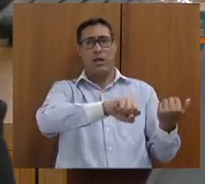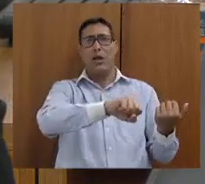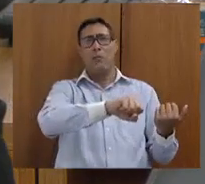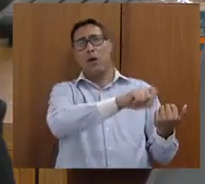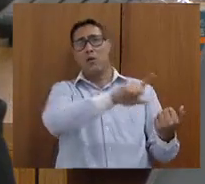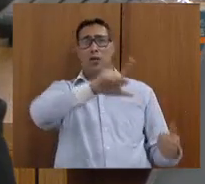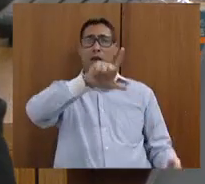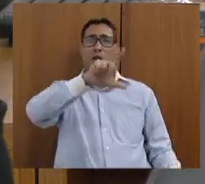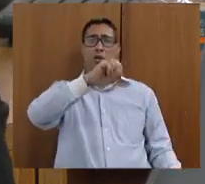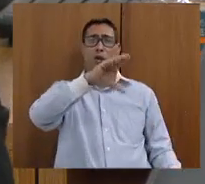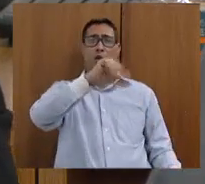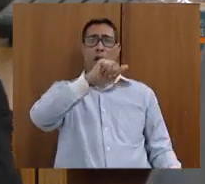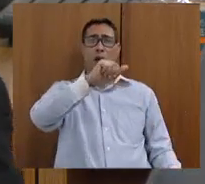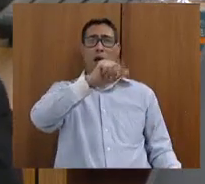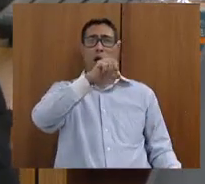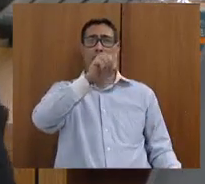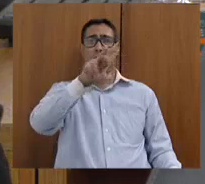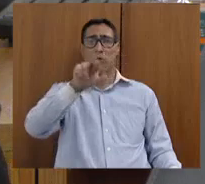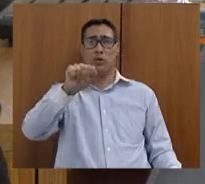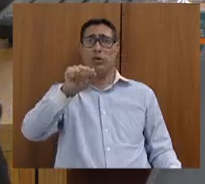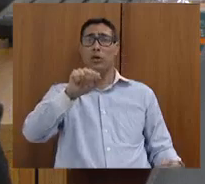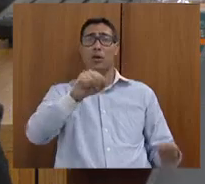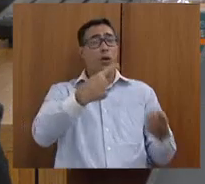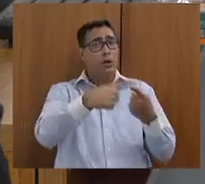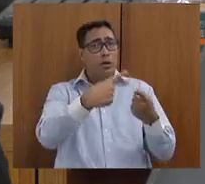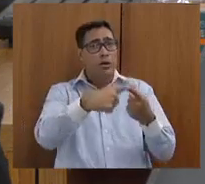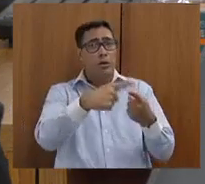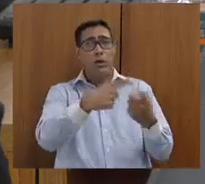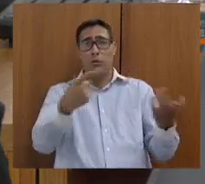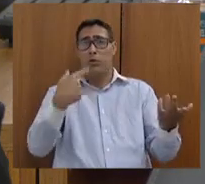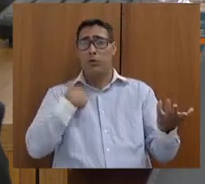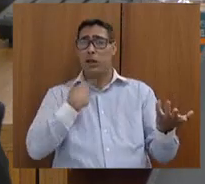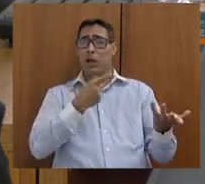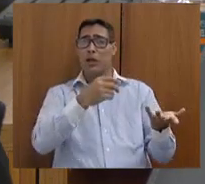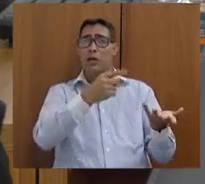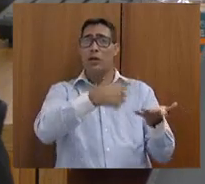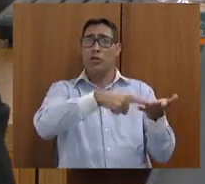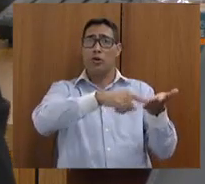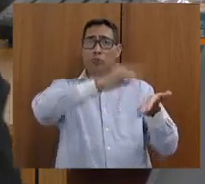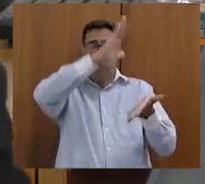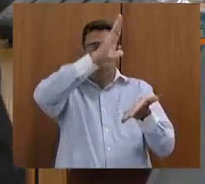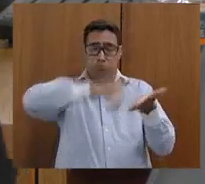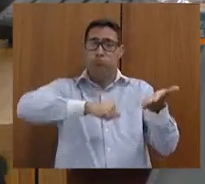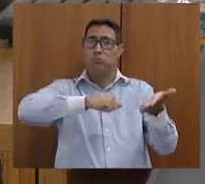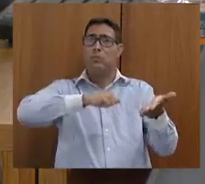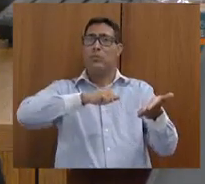locadora né gente porque que não assistiu as escolas no pagamento da conta de energia elétrica